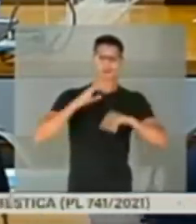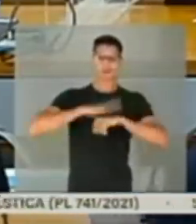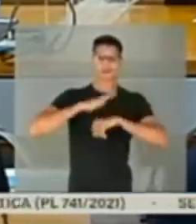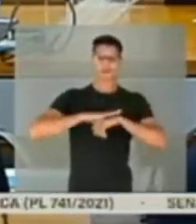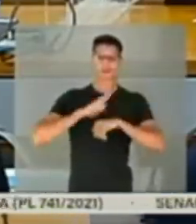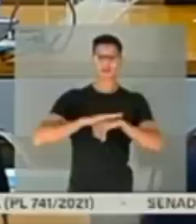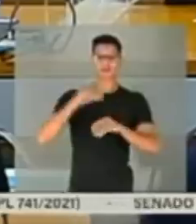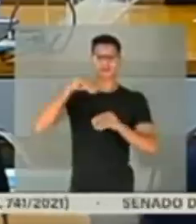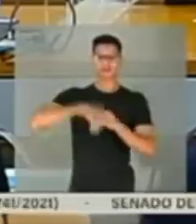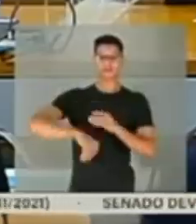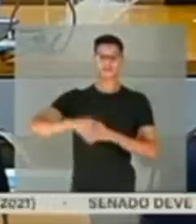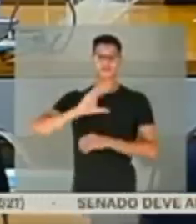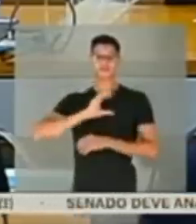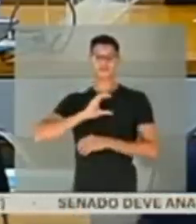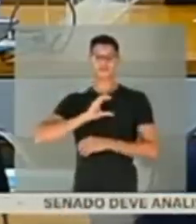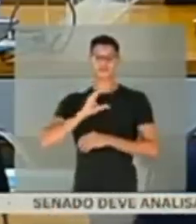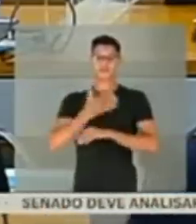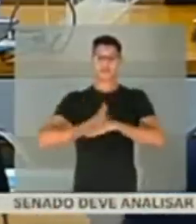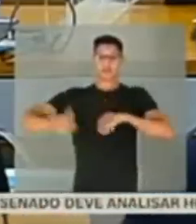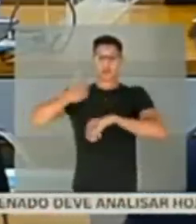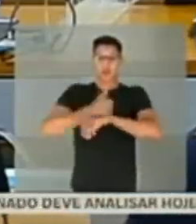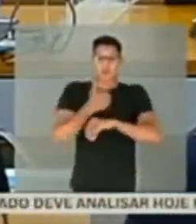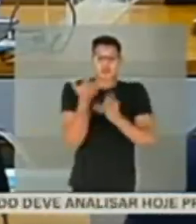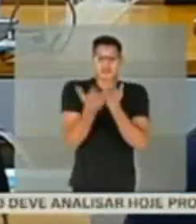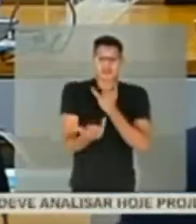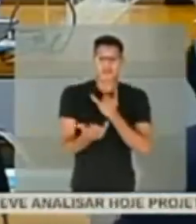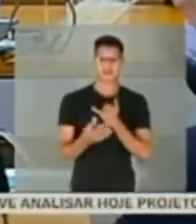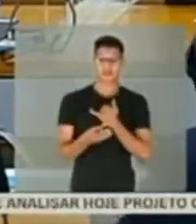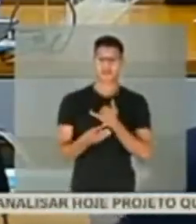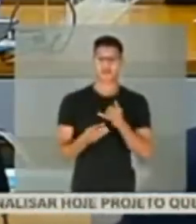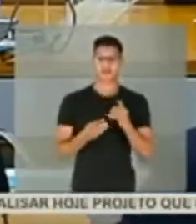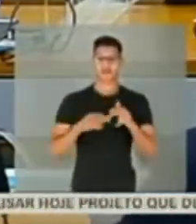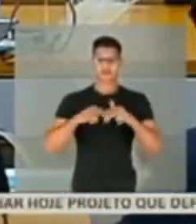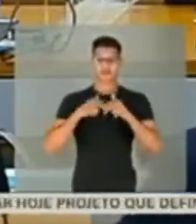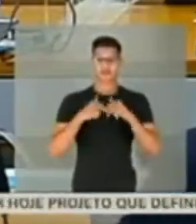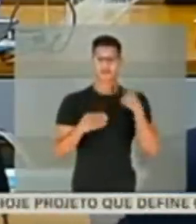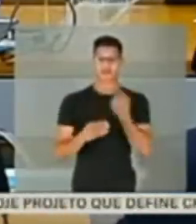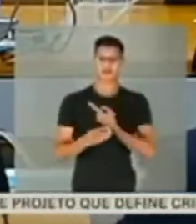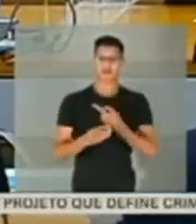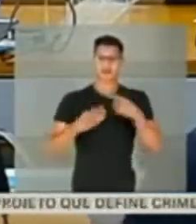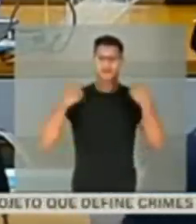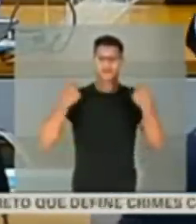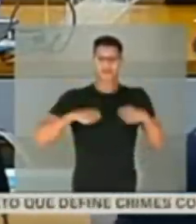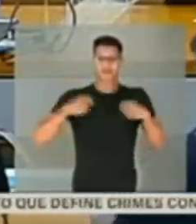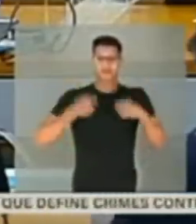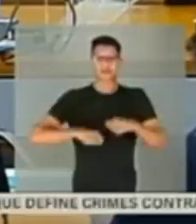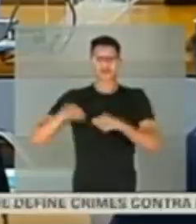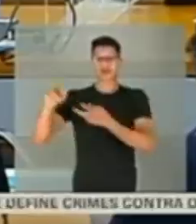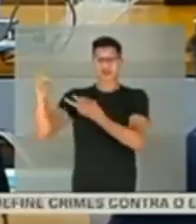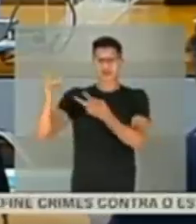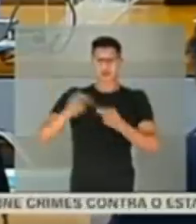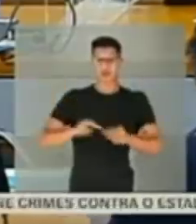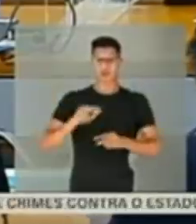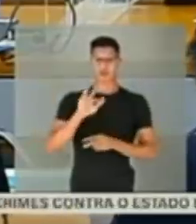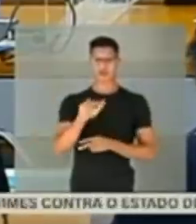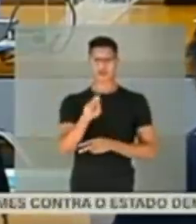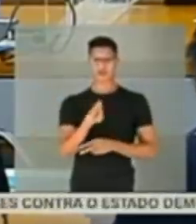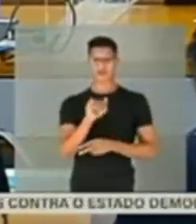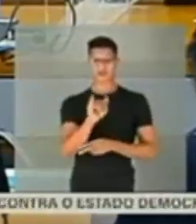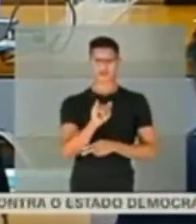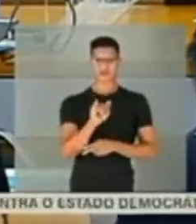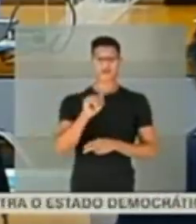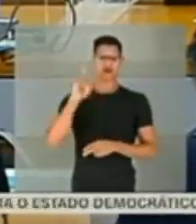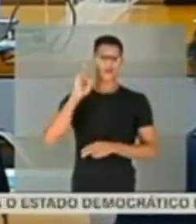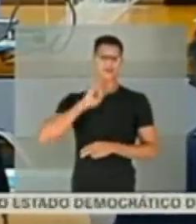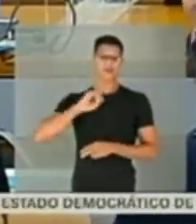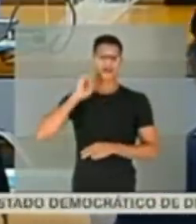no Canadá golpe similar. Portanto, nós precisamos requerer do FDA